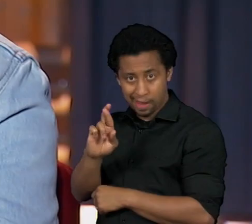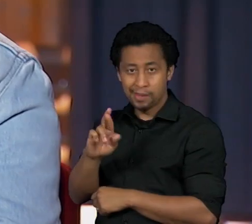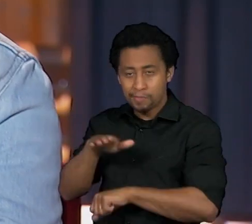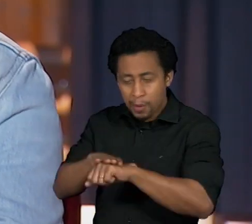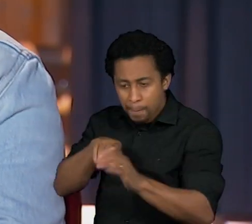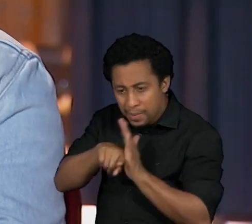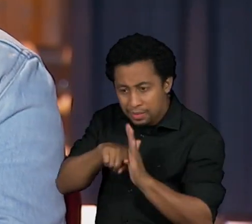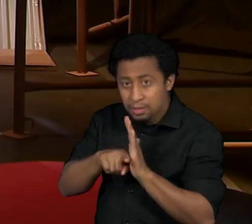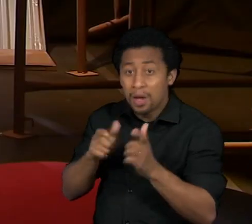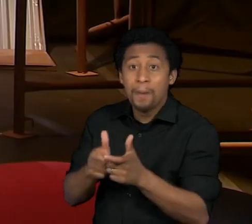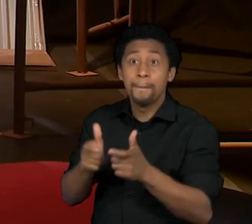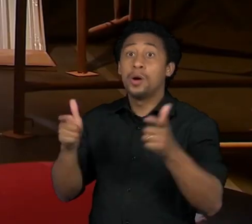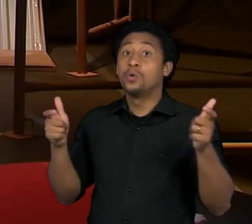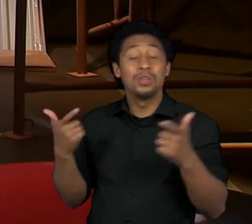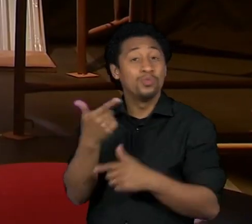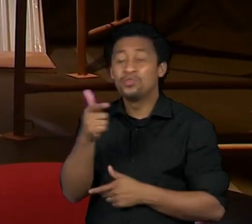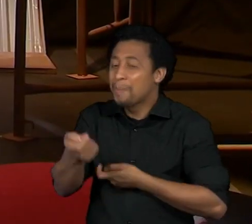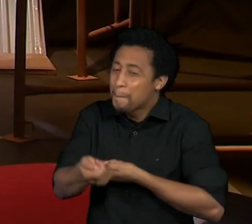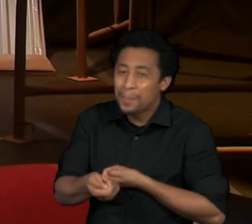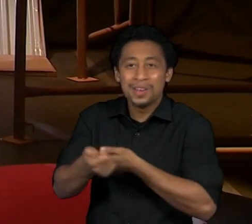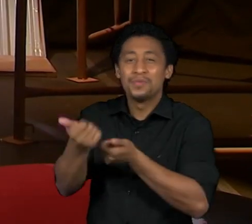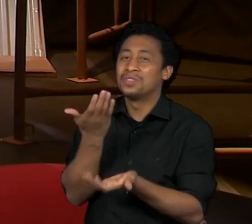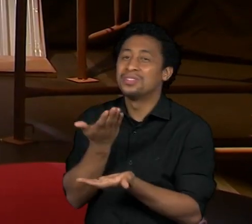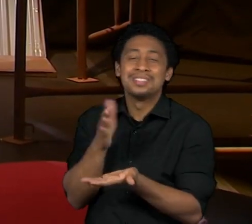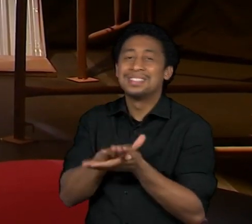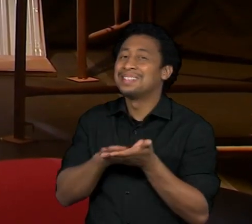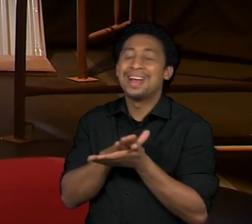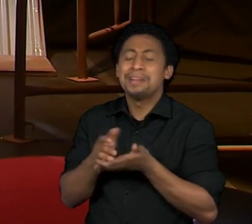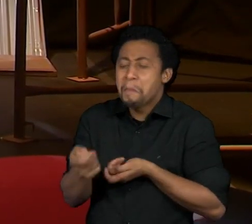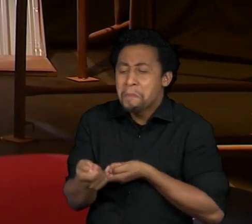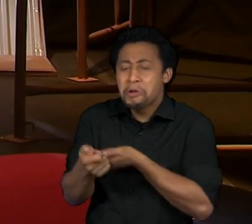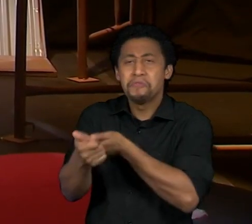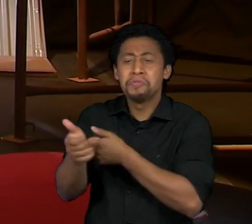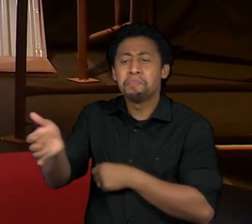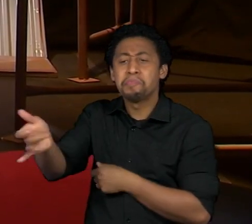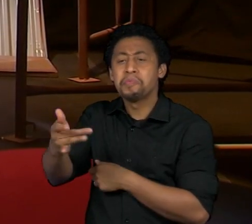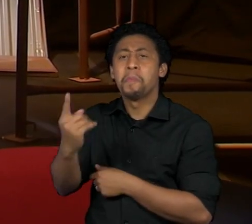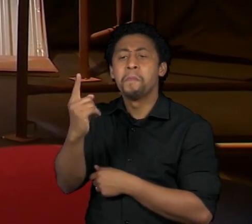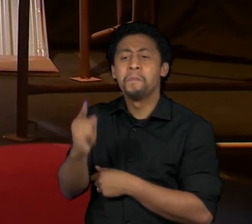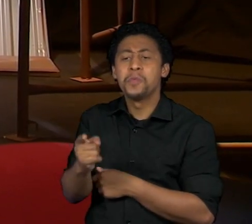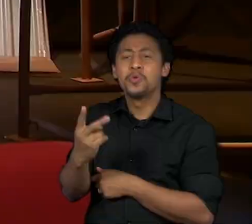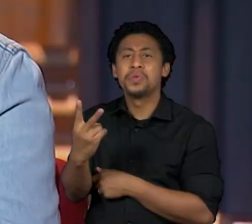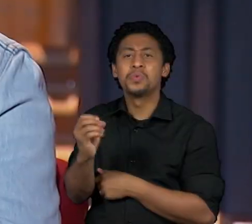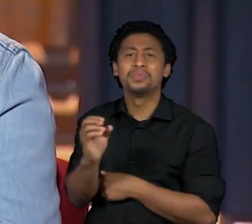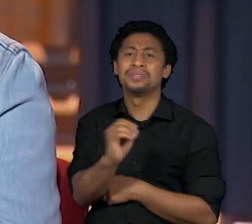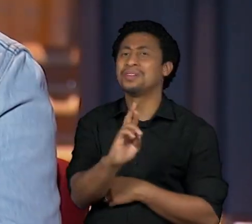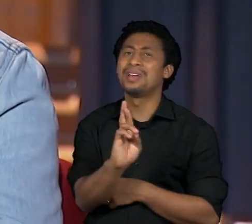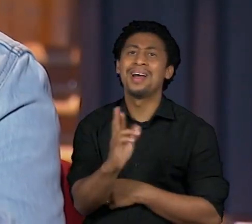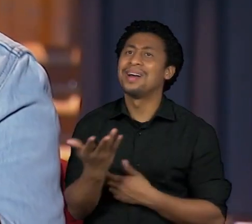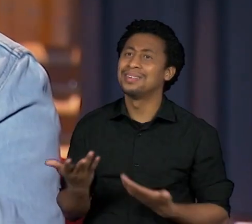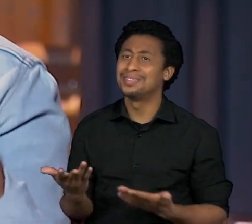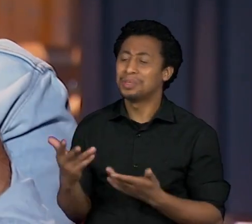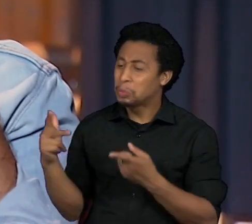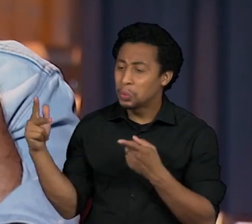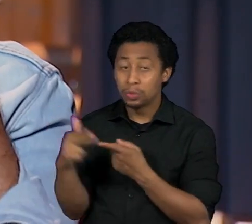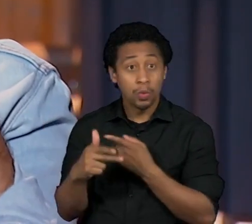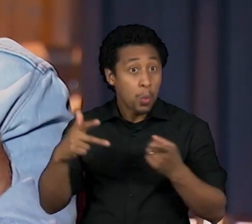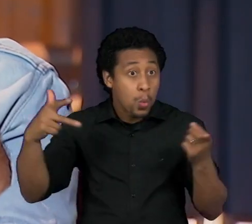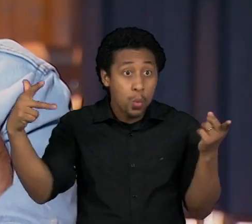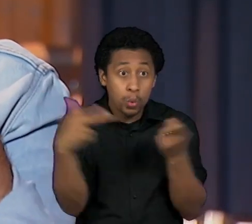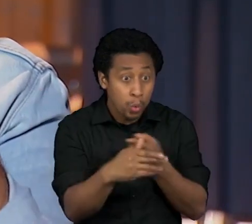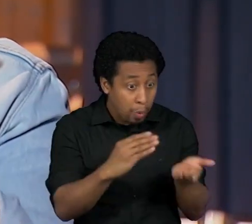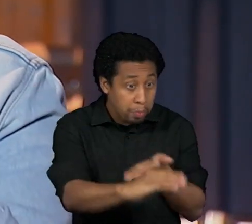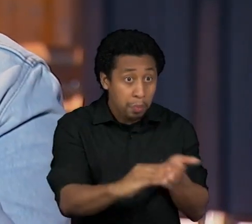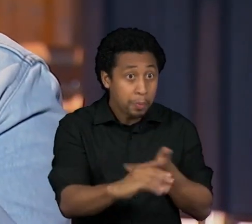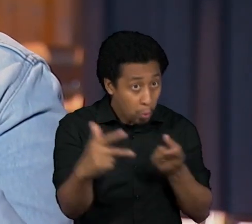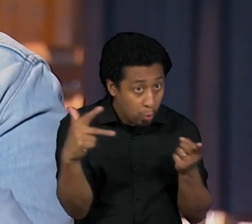sem bolsa. E a gente está falando de bolsas de R$ 1.200. E as pessoas nem têm isso para viver. Foi cortar o oxigênio mesmo. Exatamente. Né?